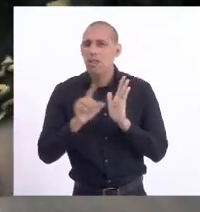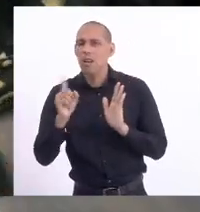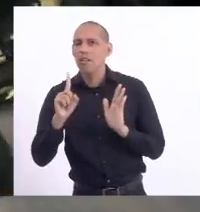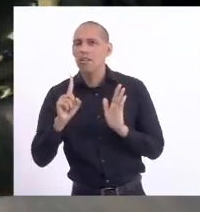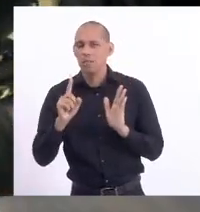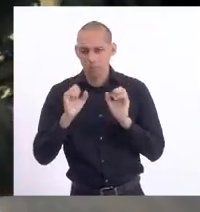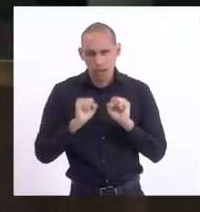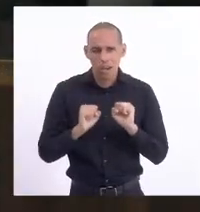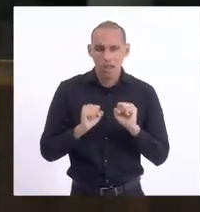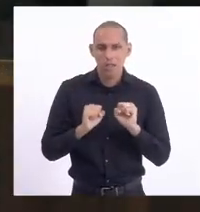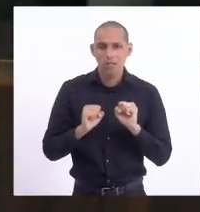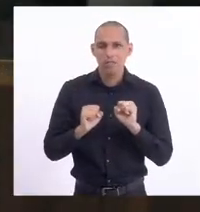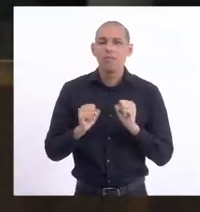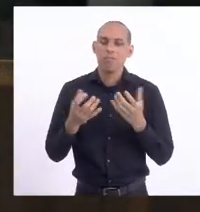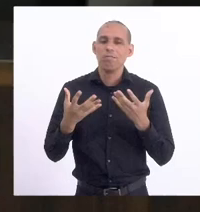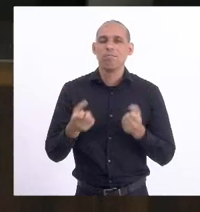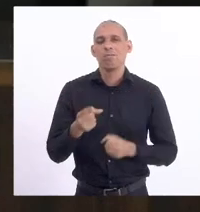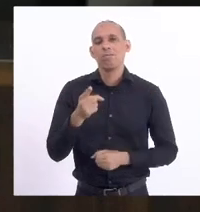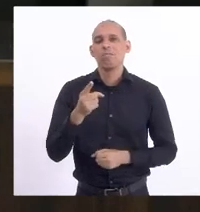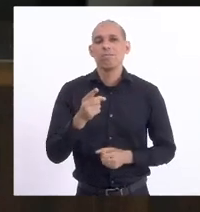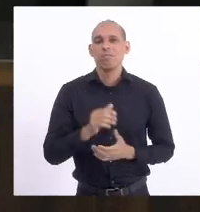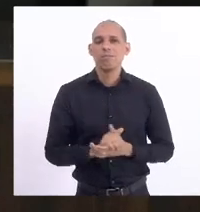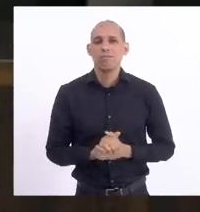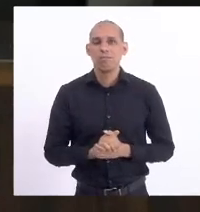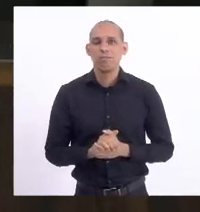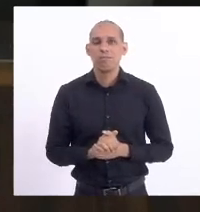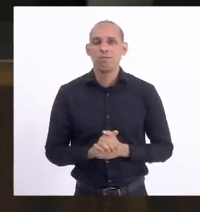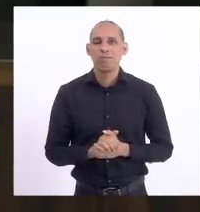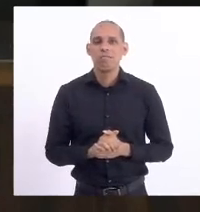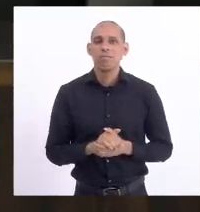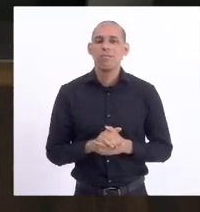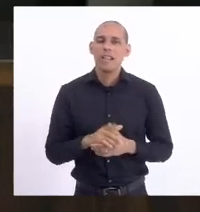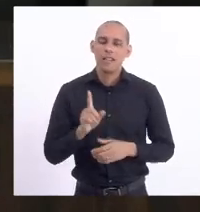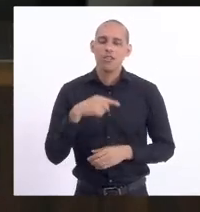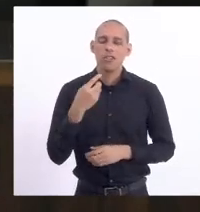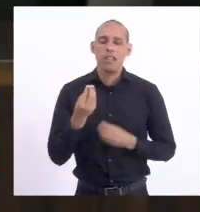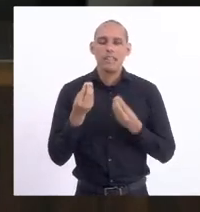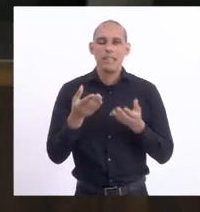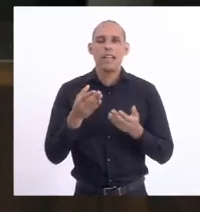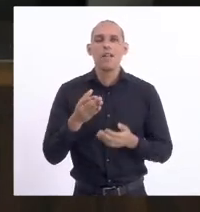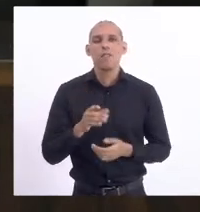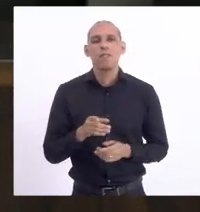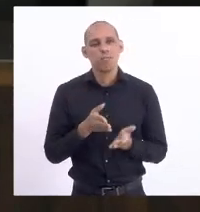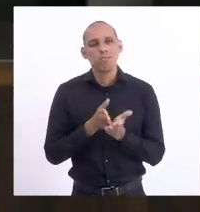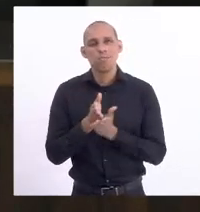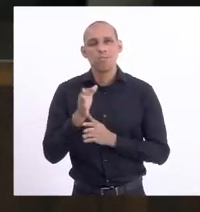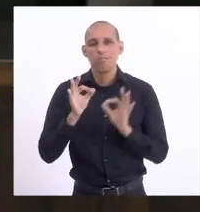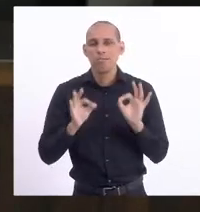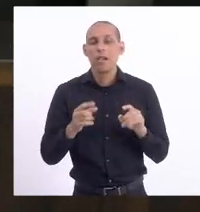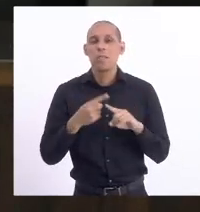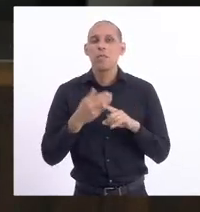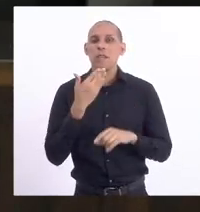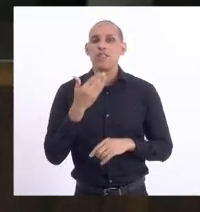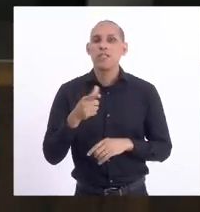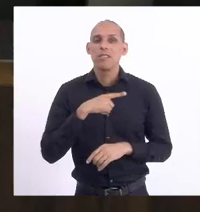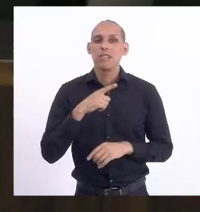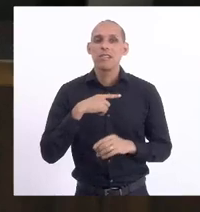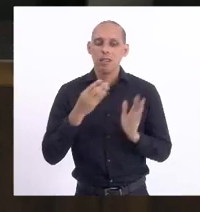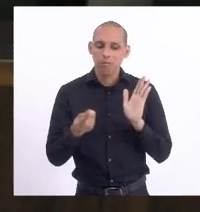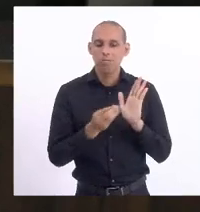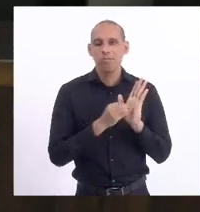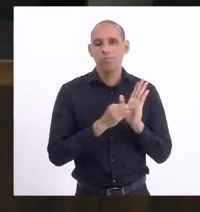presidente? Deferido pedido de Vossa Excelência, era o encaminhamento que nós iríamos dar. É por conta do pedido que tem de